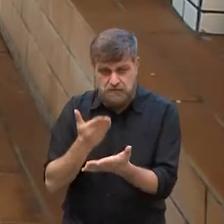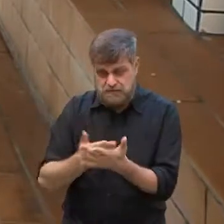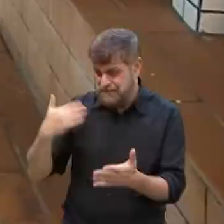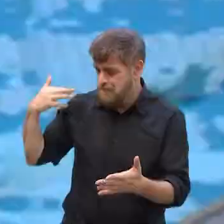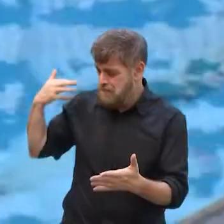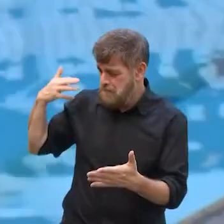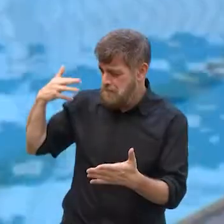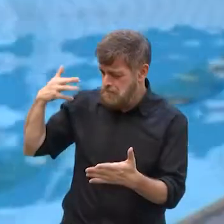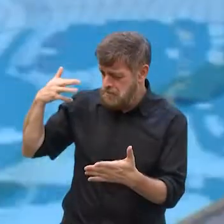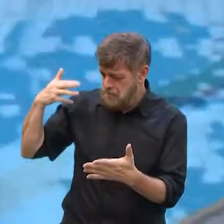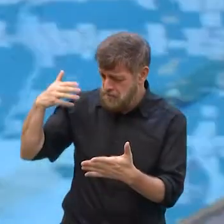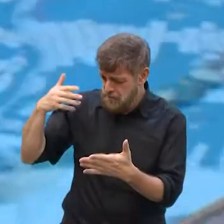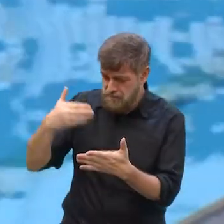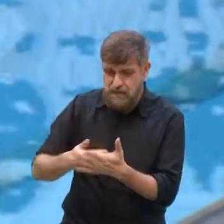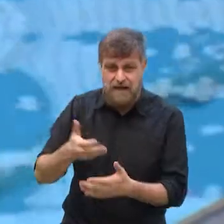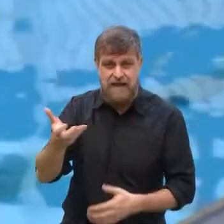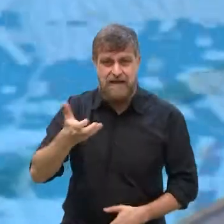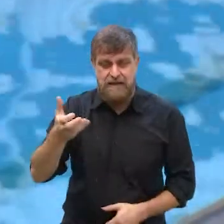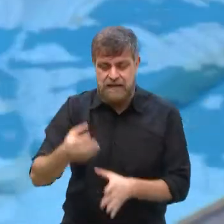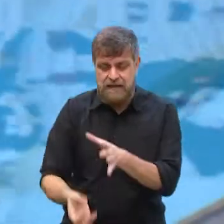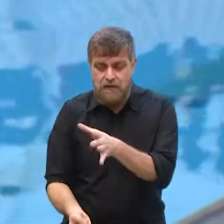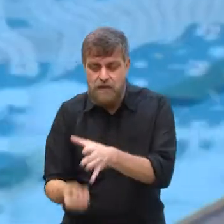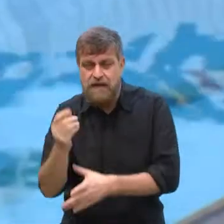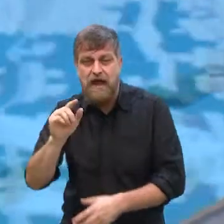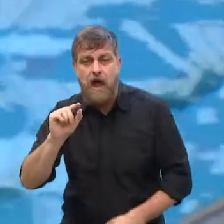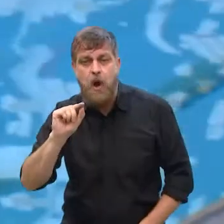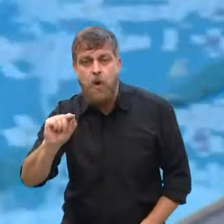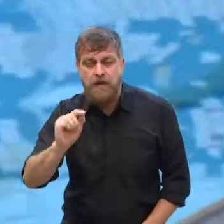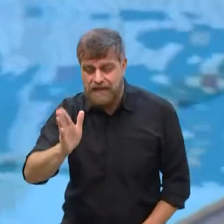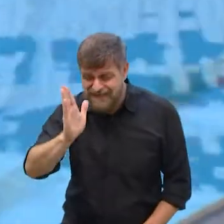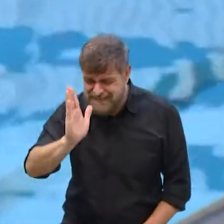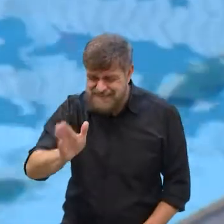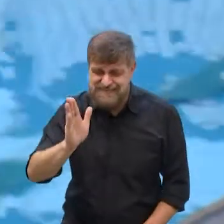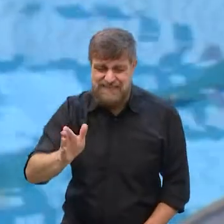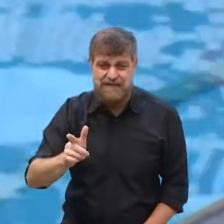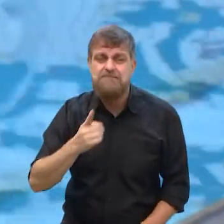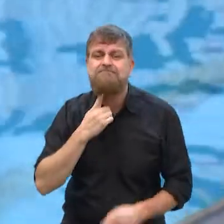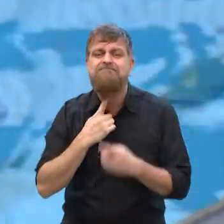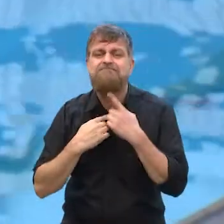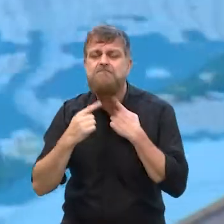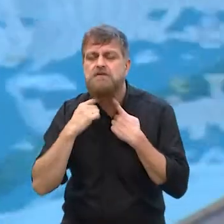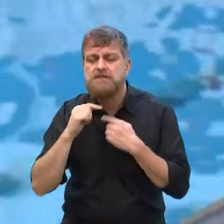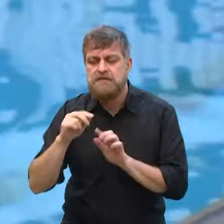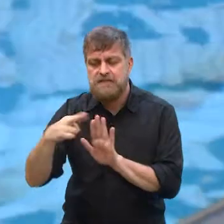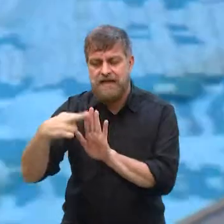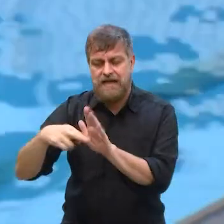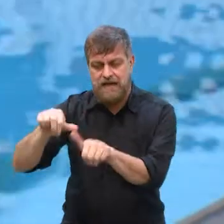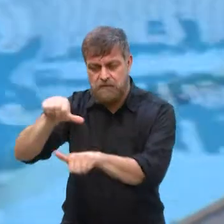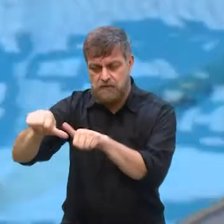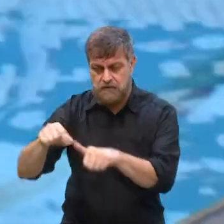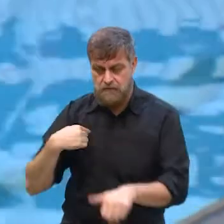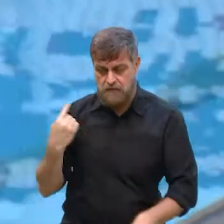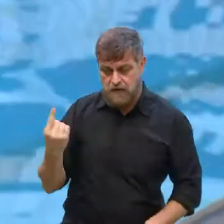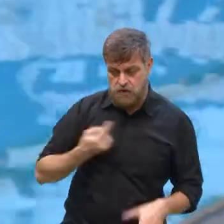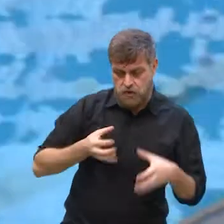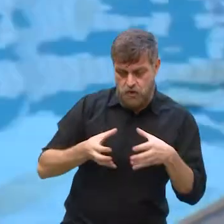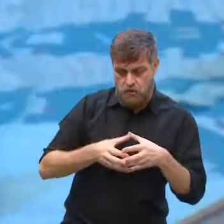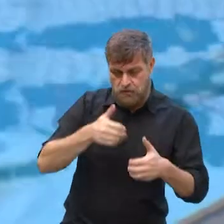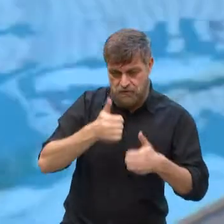bom tempo, que eles queriam implementar já há um bom tempo, mas ao nosso modo de ver foi implementado no meio de